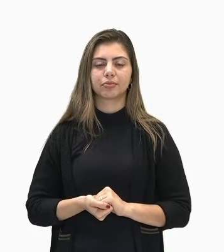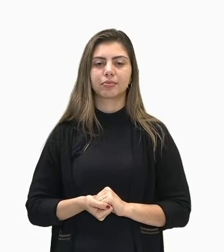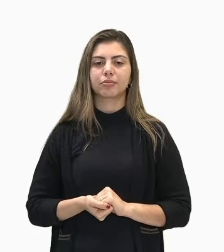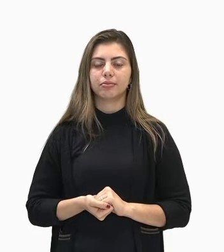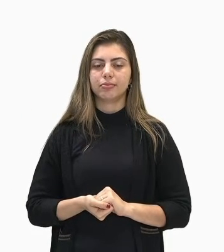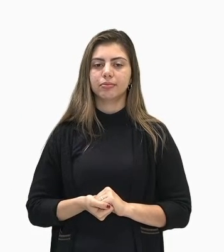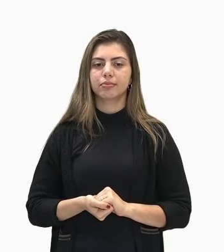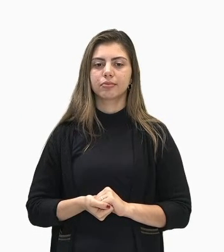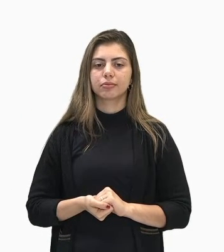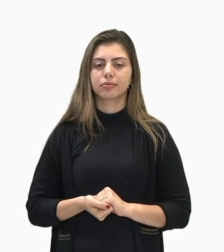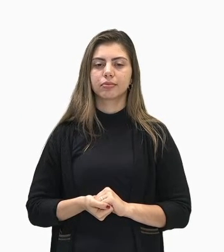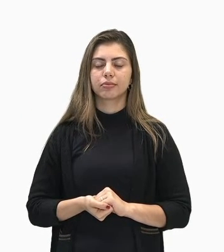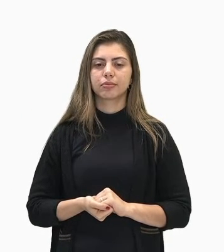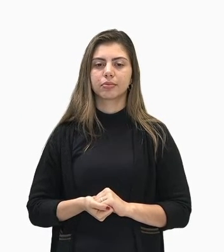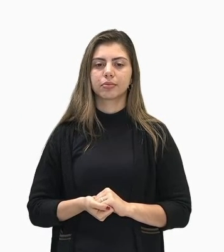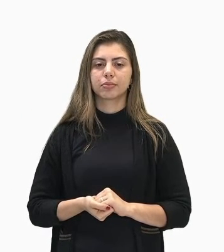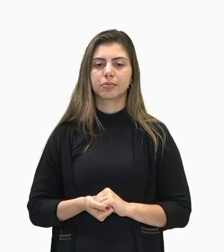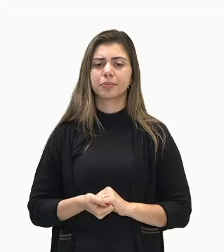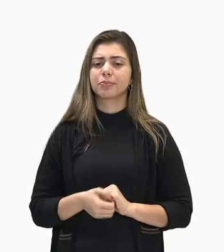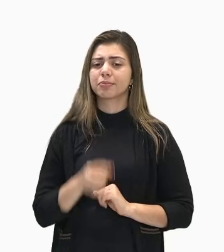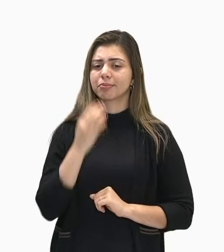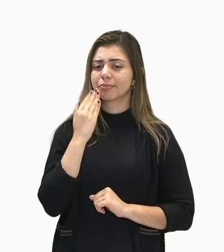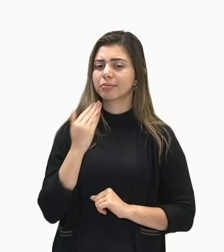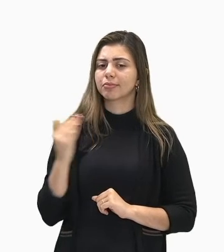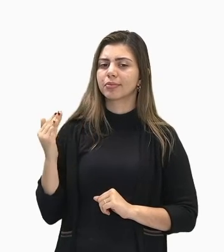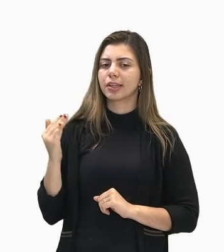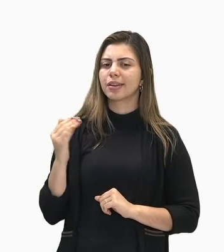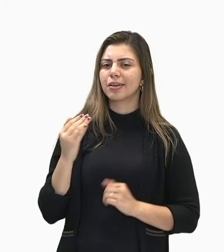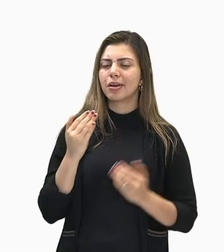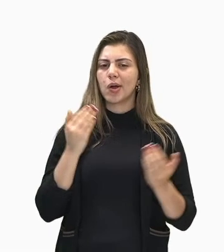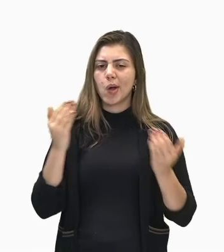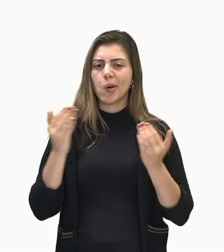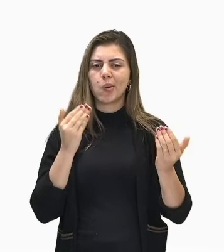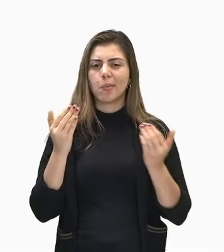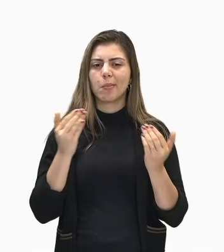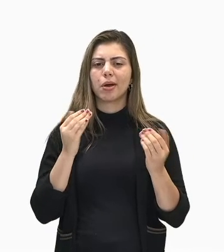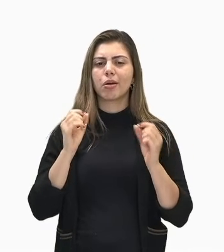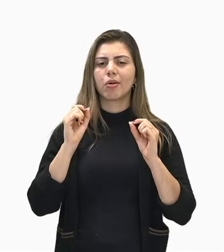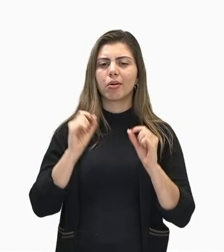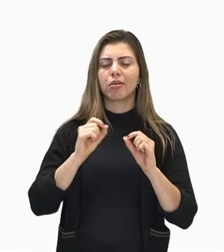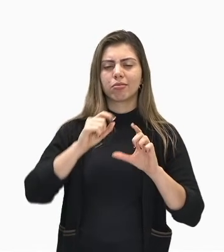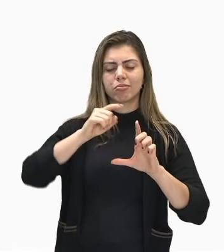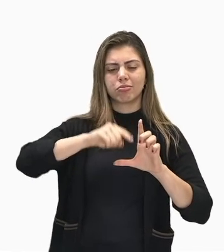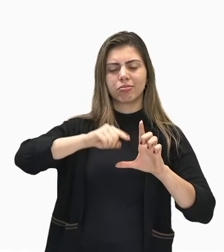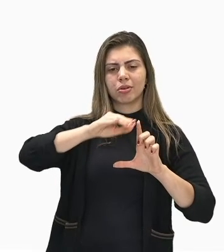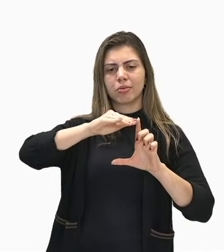Olha como o gráfico é diferente dos processos